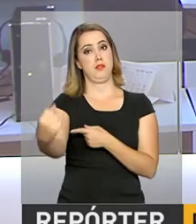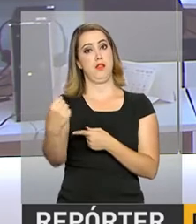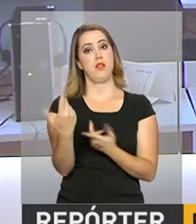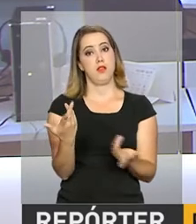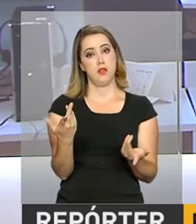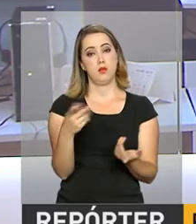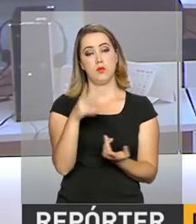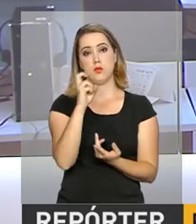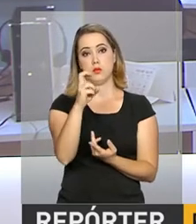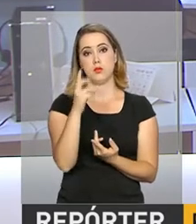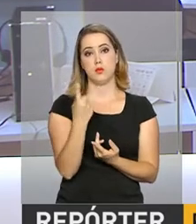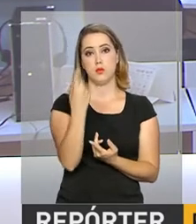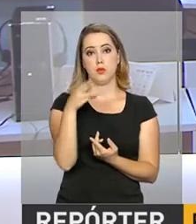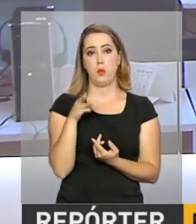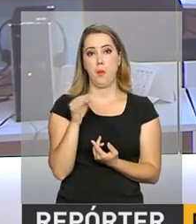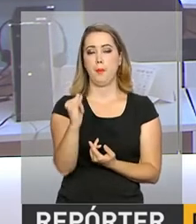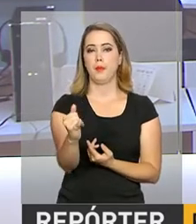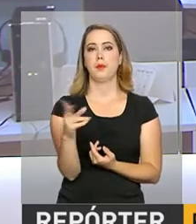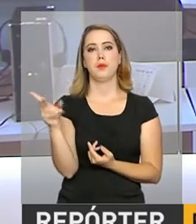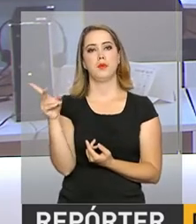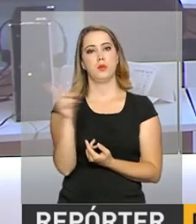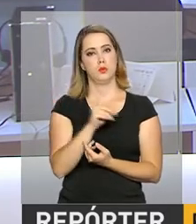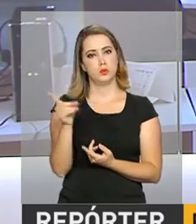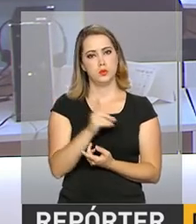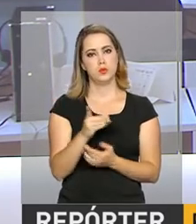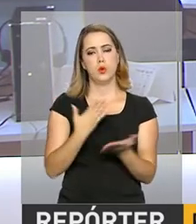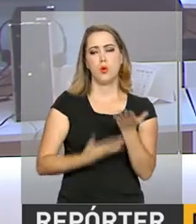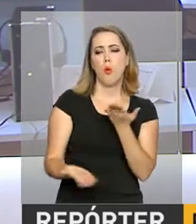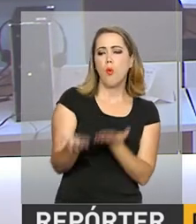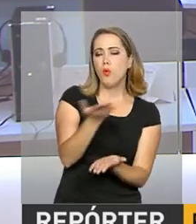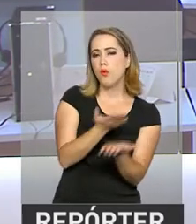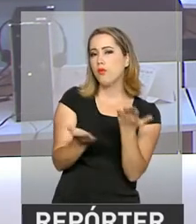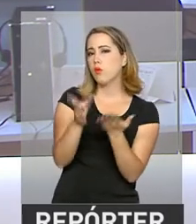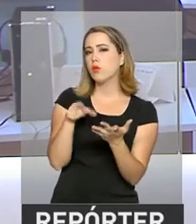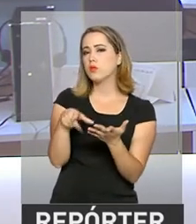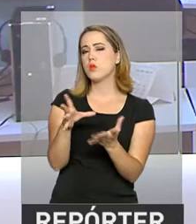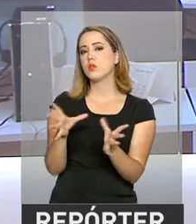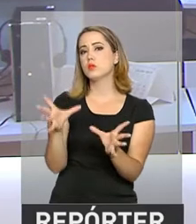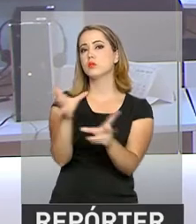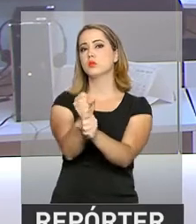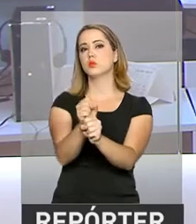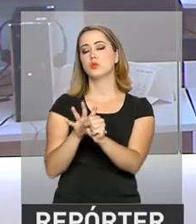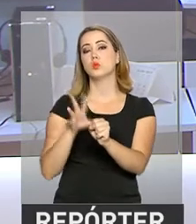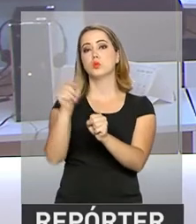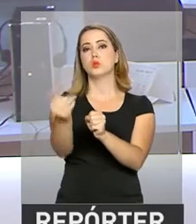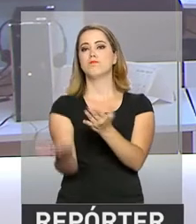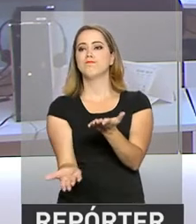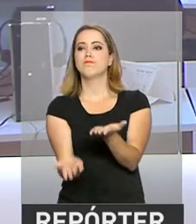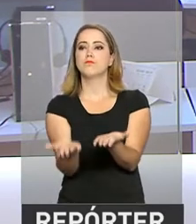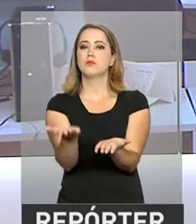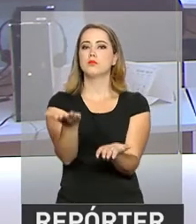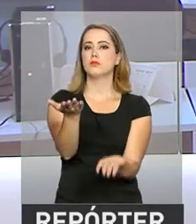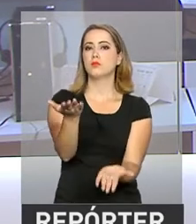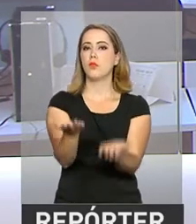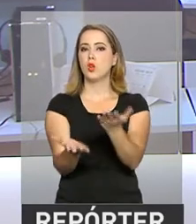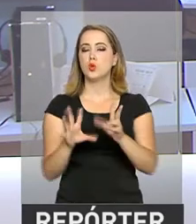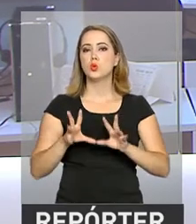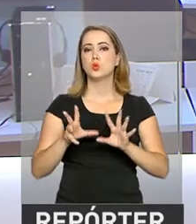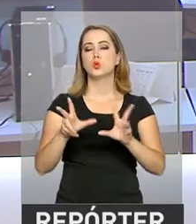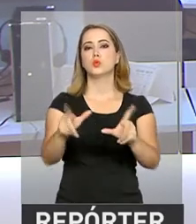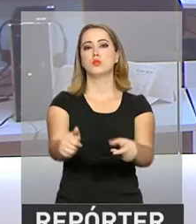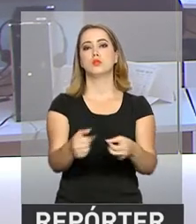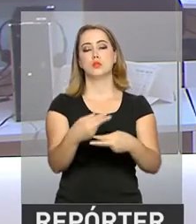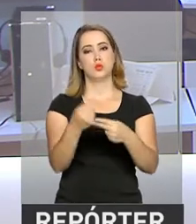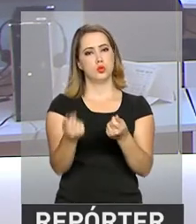milhões e meio de dólares o fluxo cambial é o saldo das operações da balança comercial das operações financeiras e das